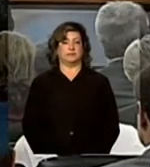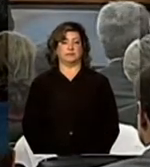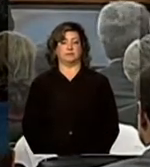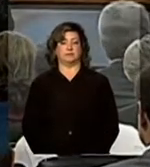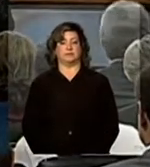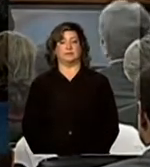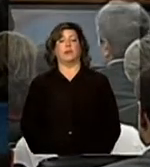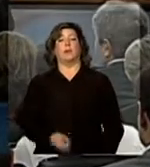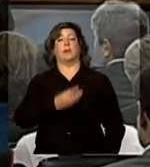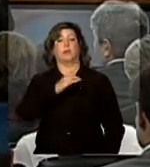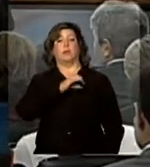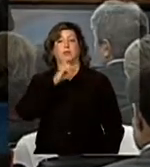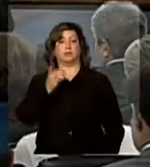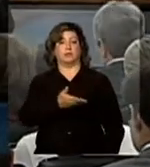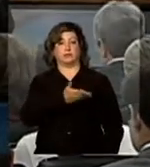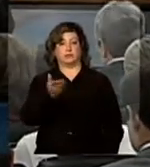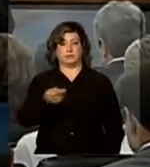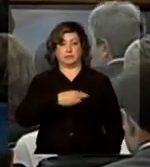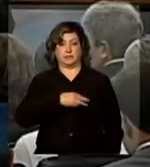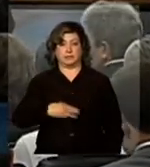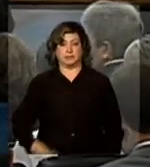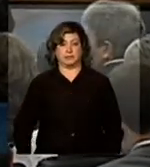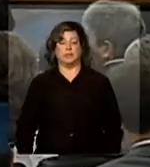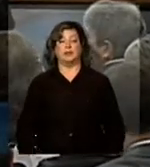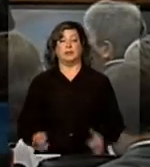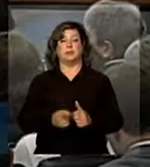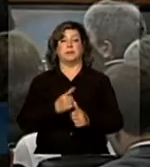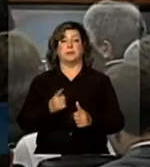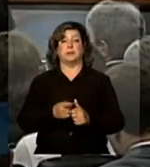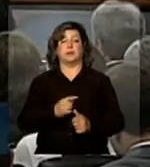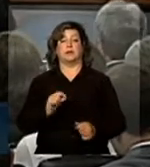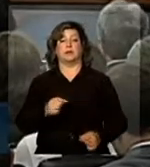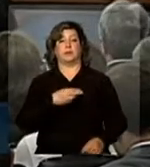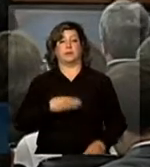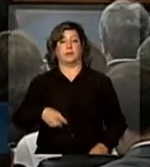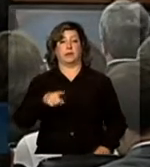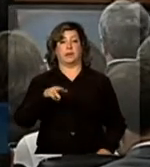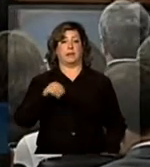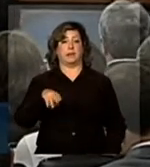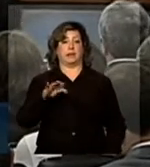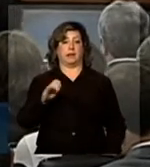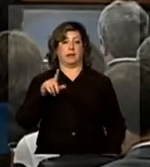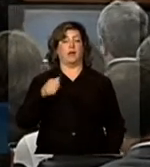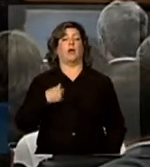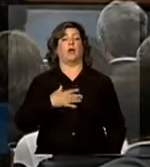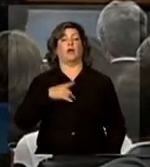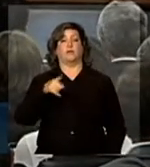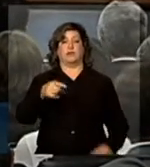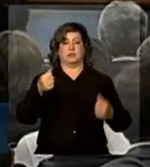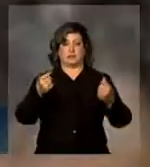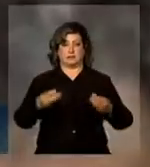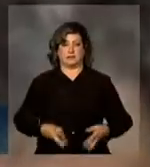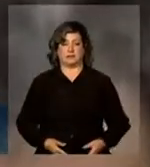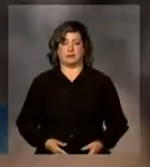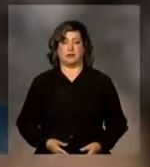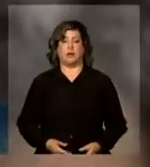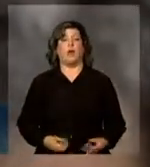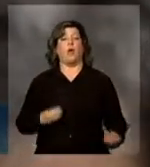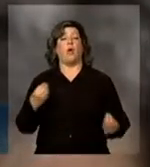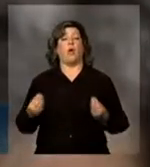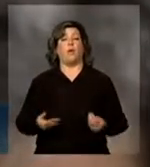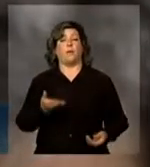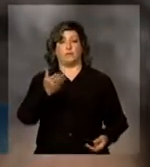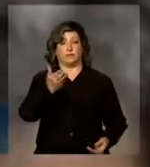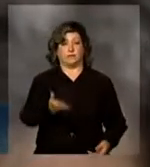Bom dia, ministros. Em primeiro lugar, o ministro Mantega, gostaria que o senhor explicasse como é que o senhor